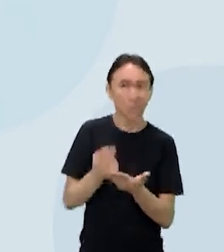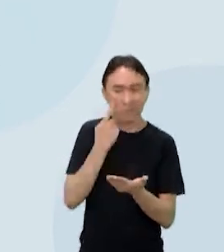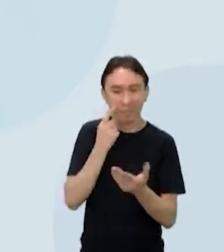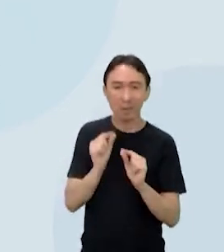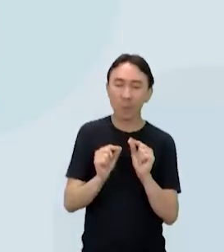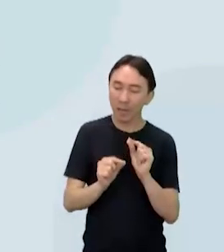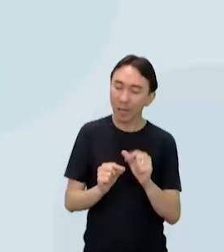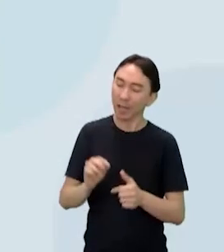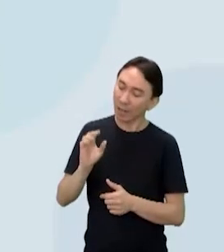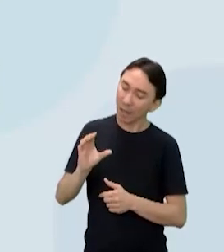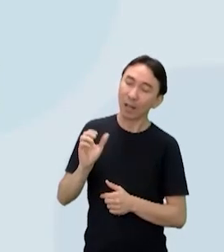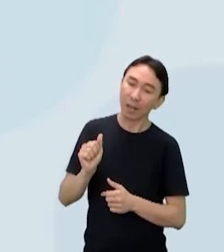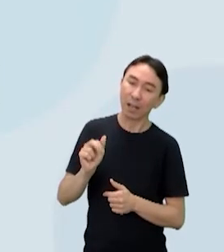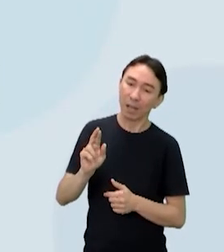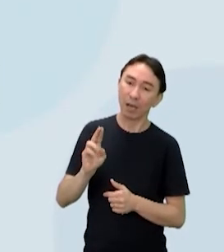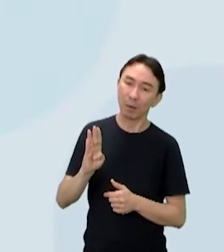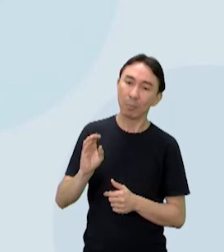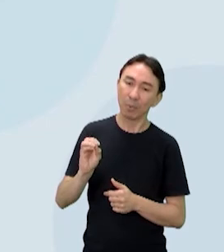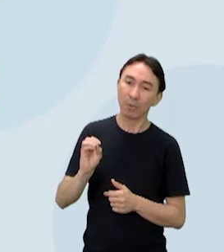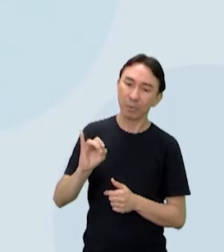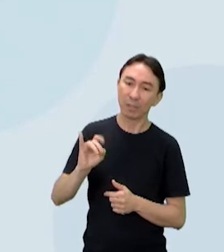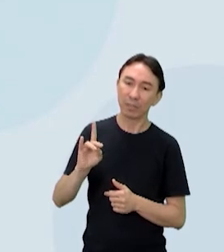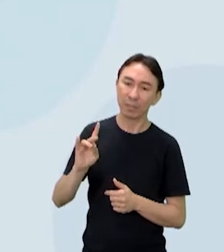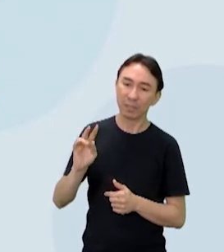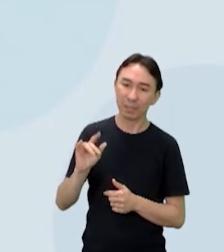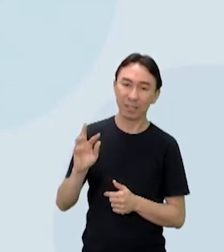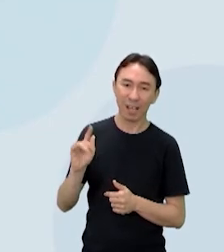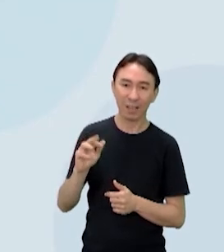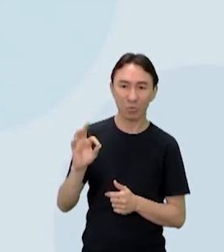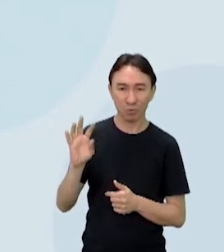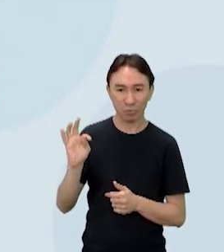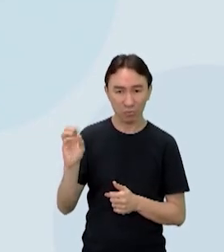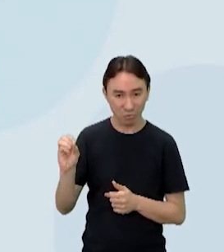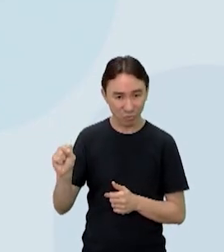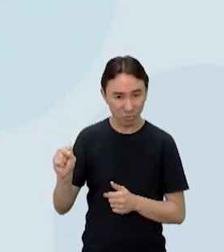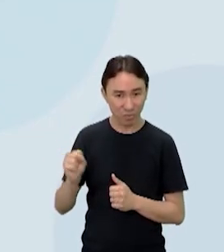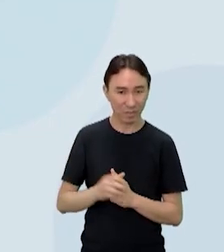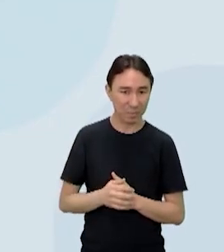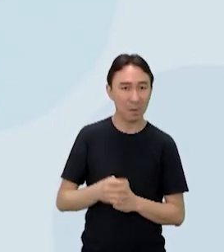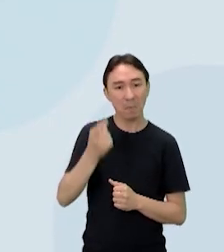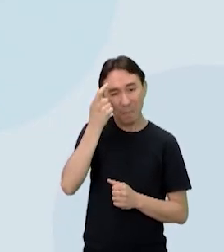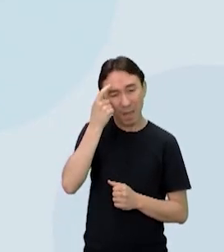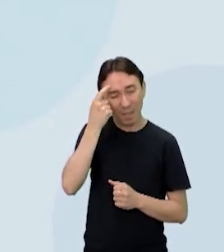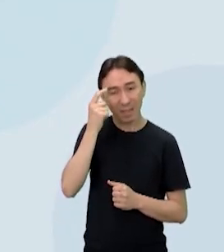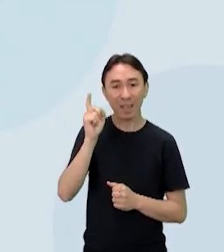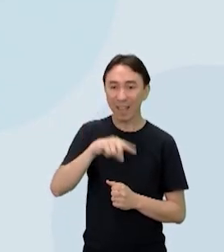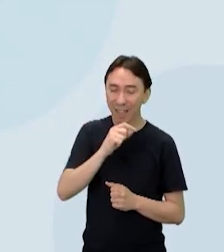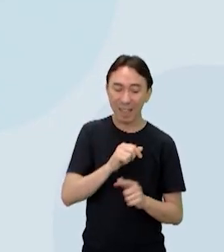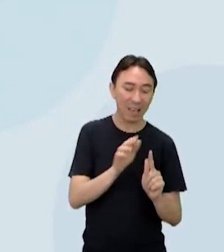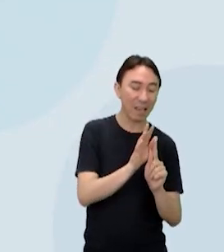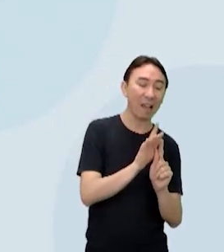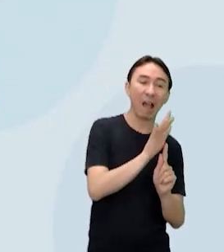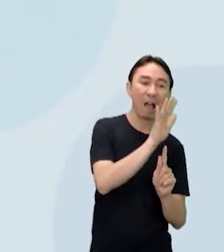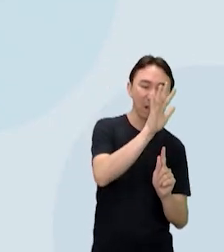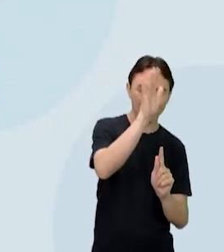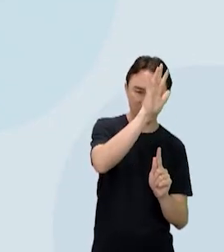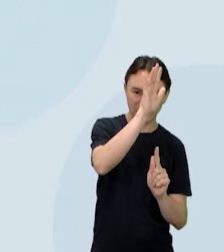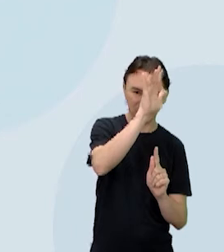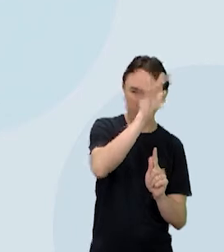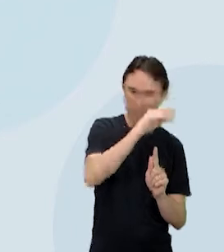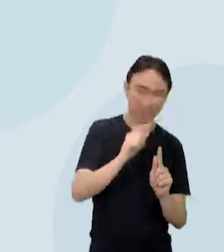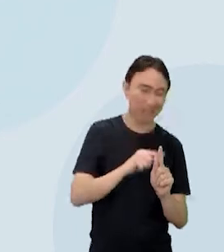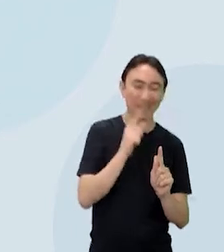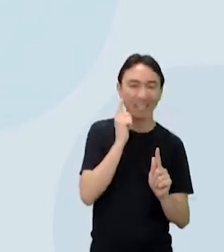carboidratos. Então eles acreditavam que os carboidratos eram formados a partir de gases primitivos bombardeados